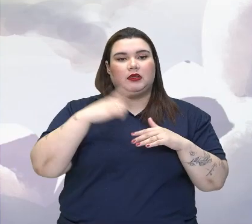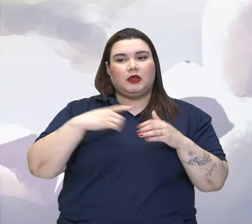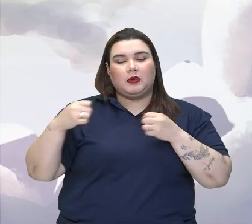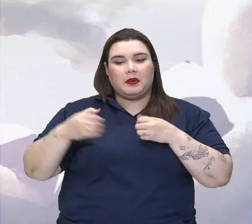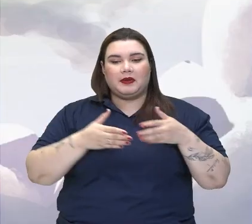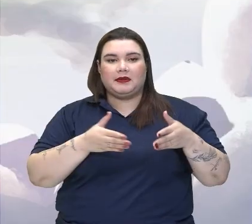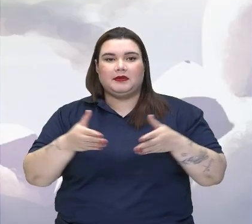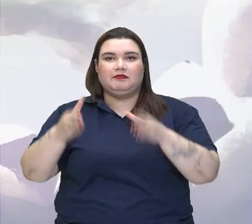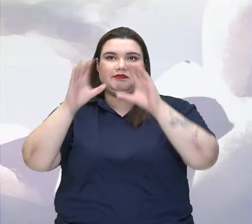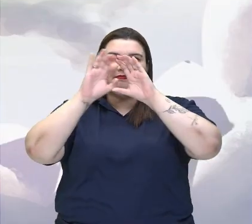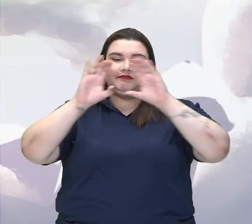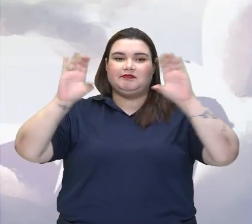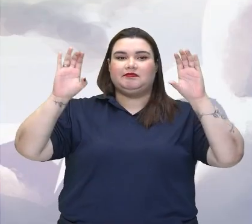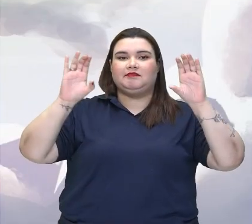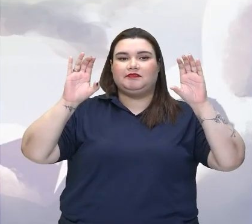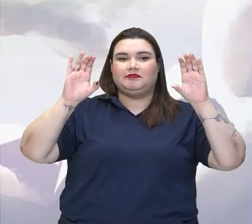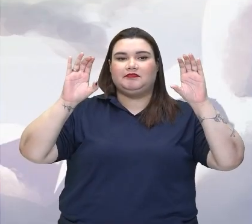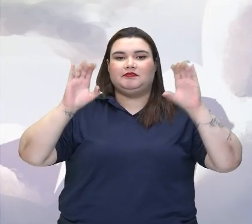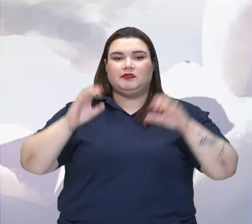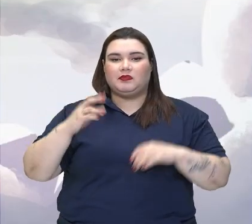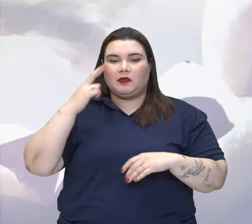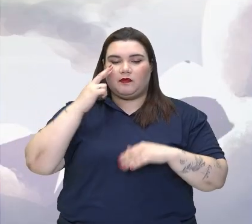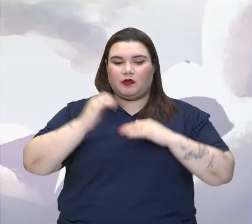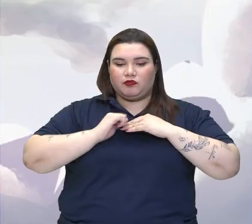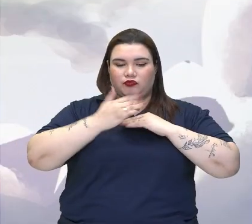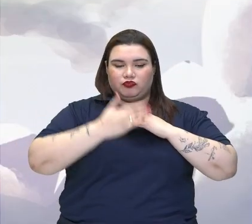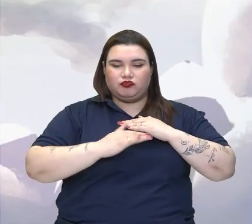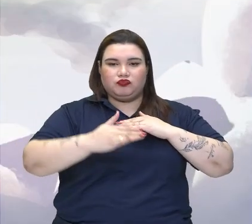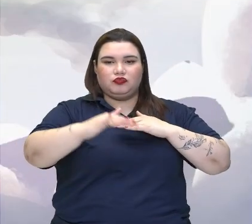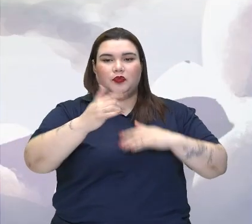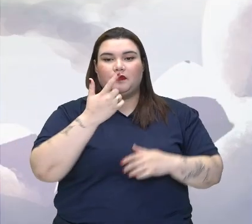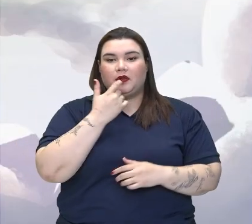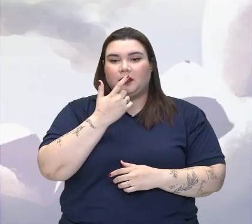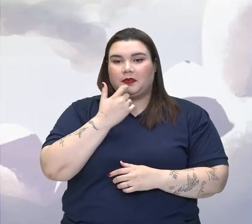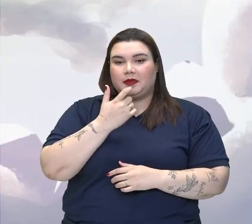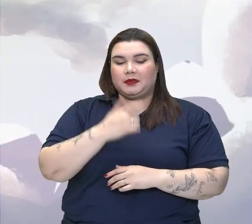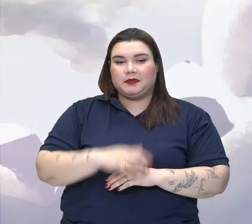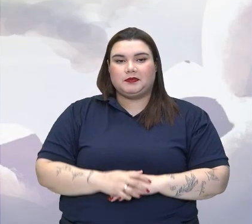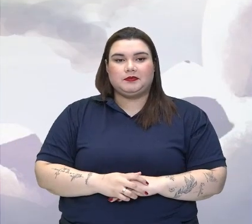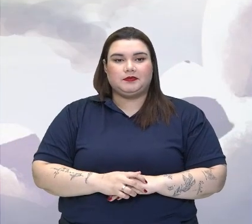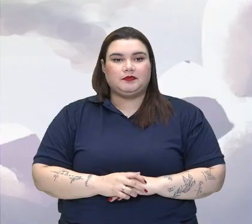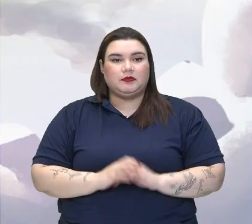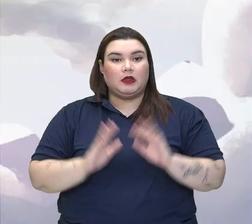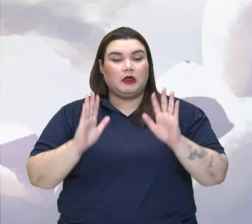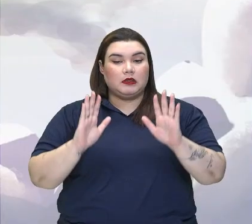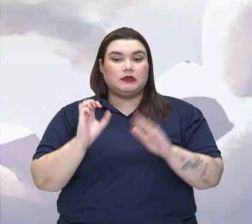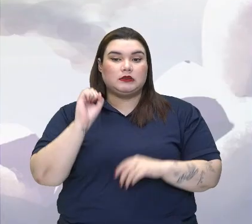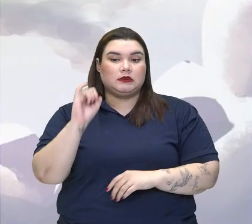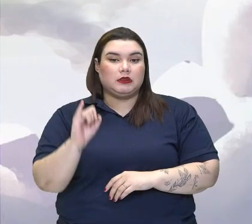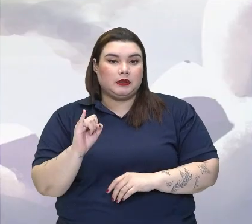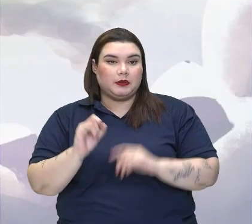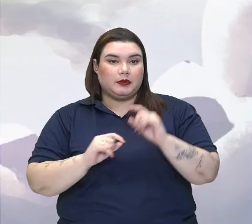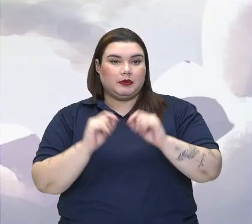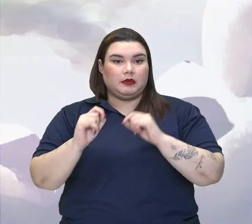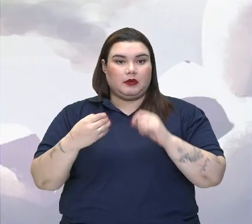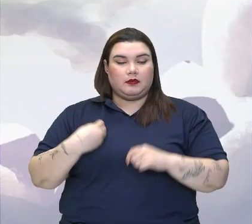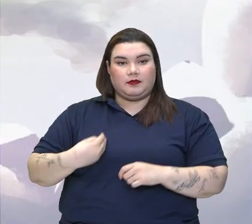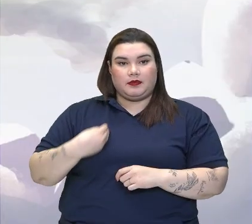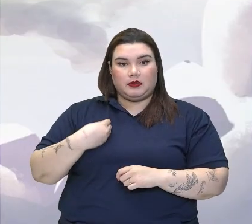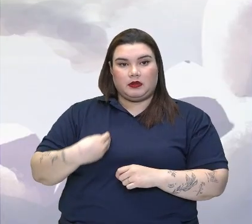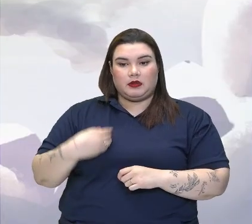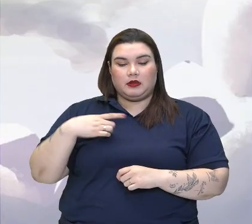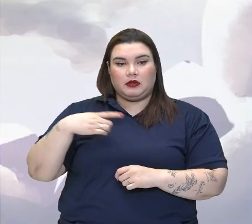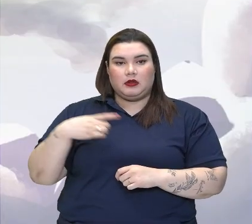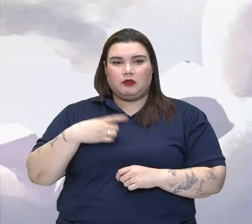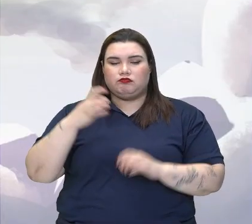ir para o céu. Até no tapete vermelho eu estou. Então, vamos lá. Se por um lado, né, a vida ocupa um